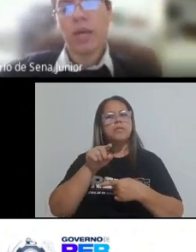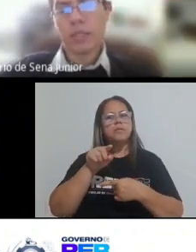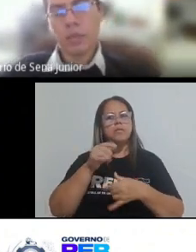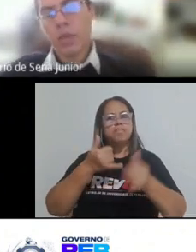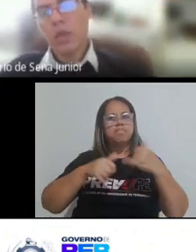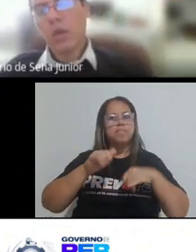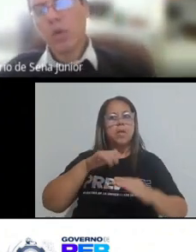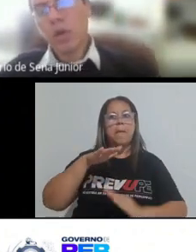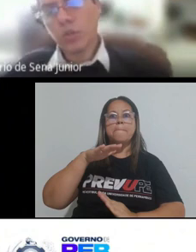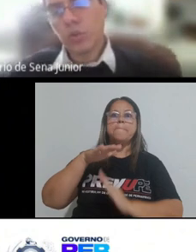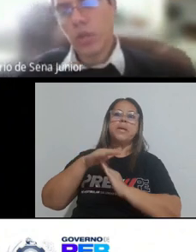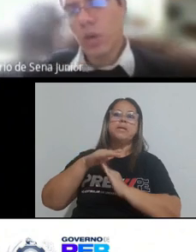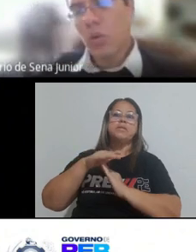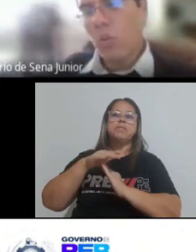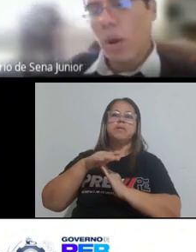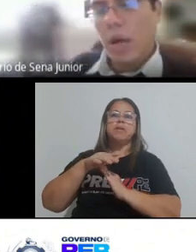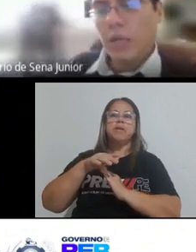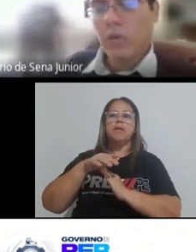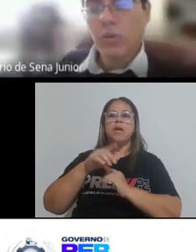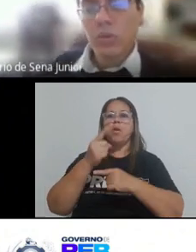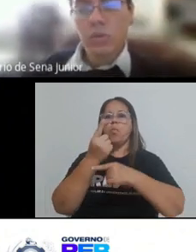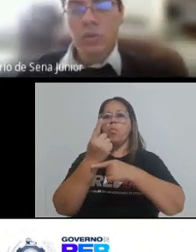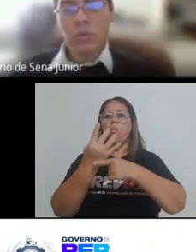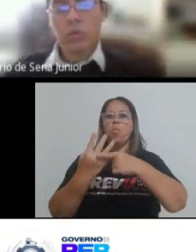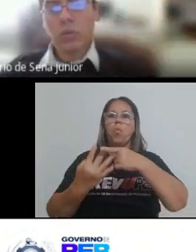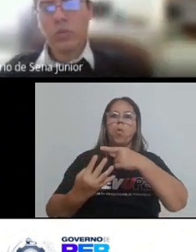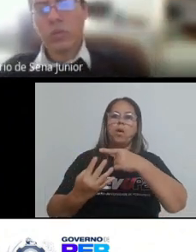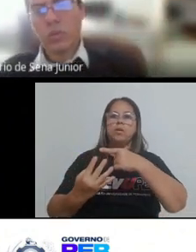máxima corresponde a um quarto